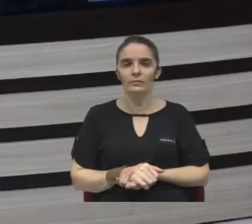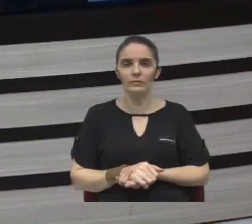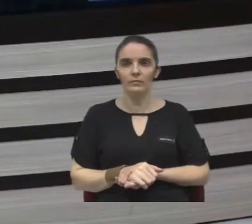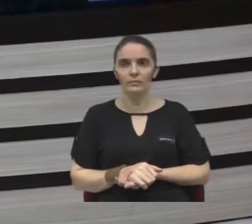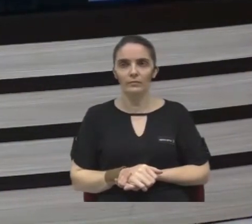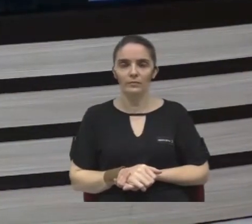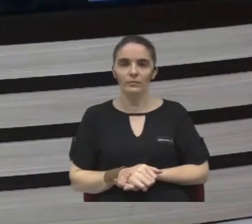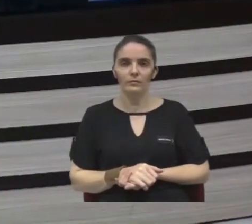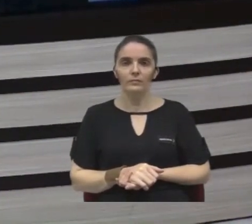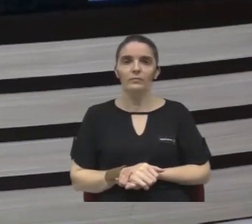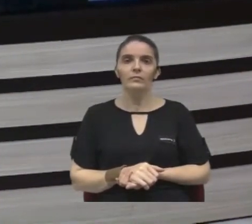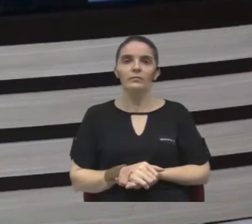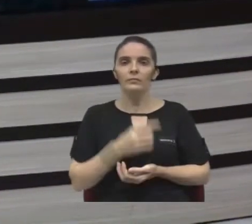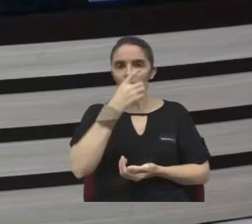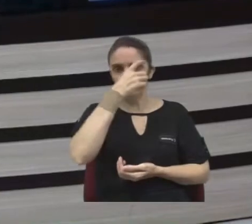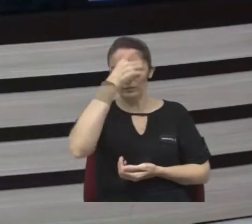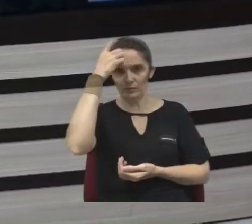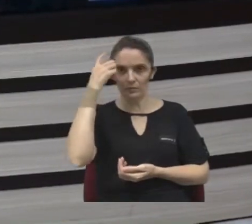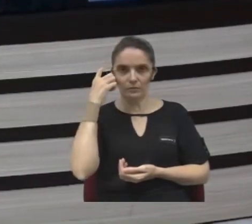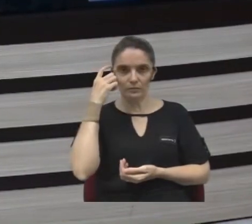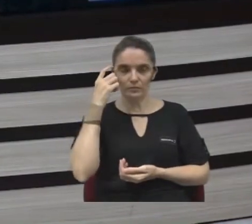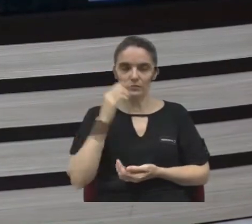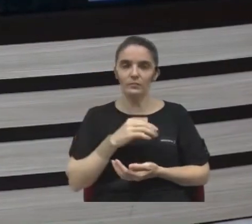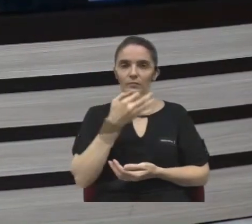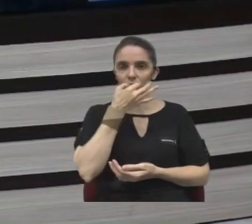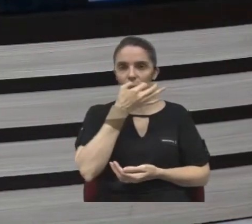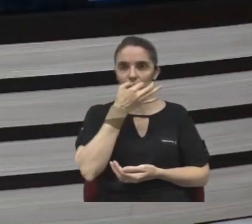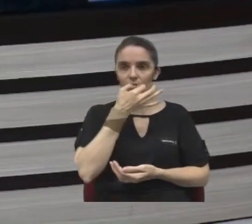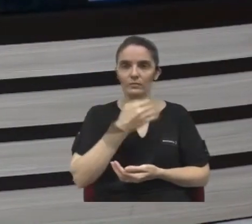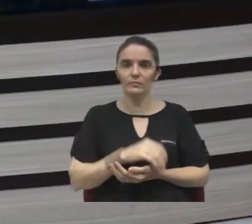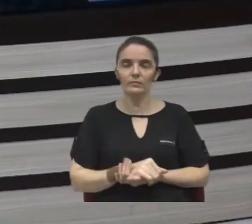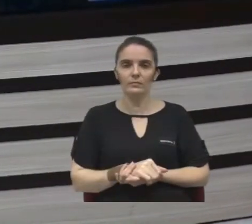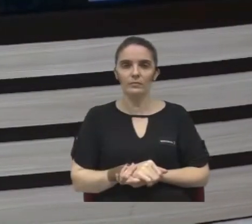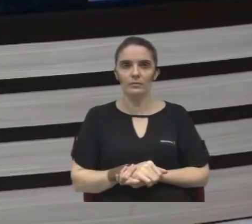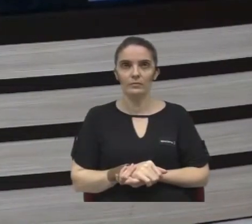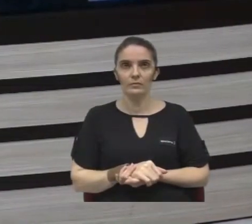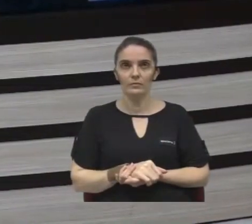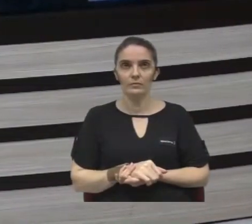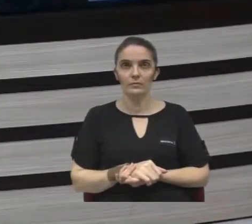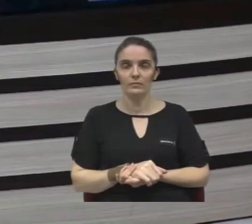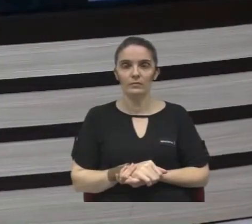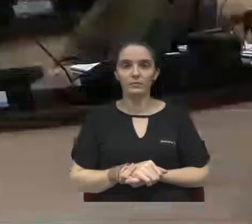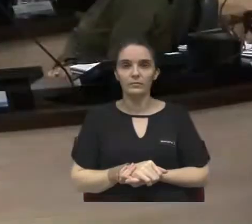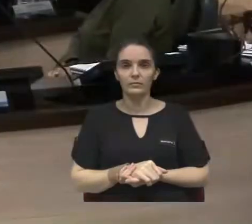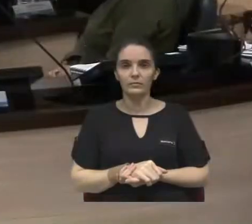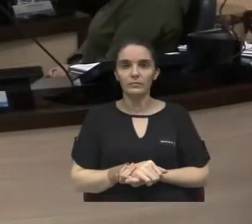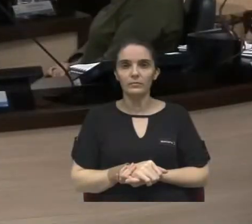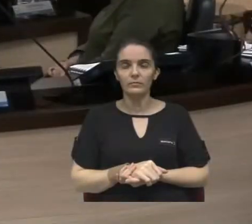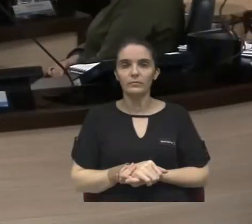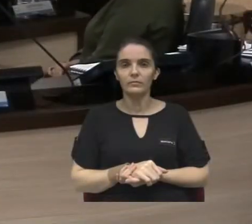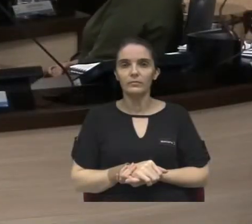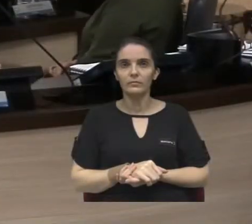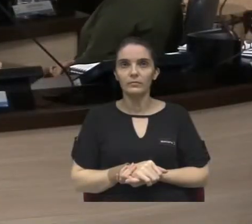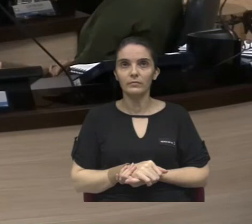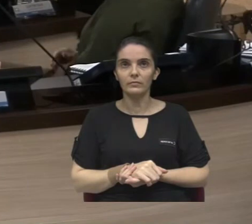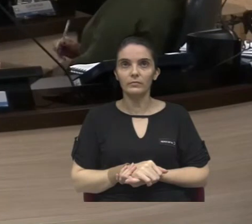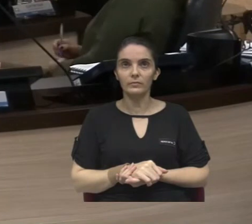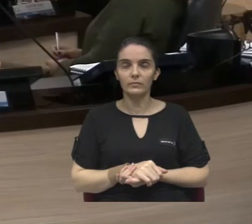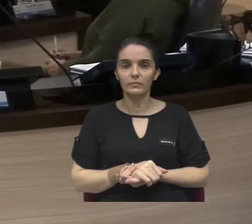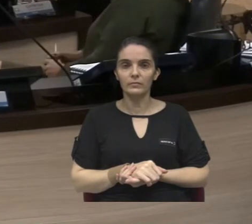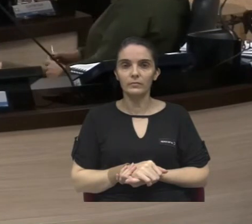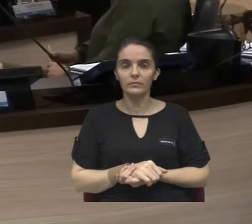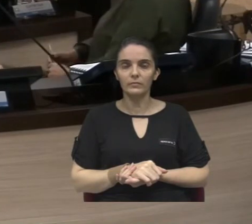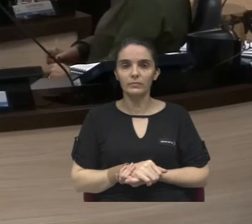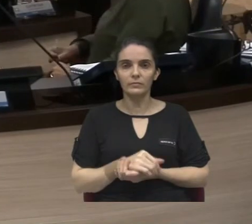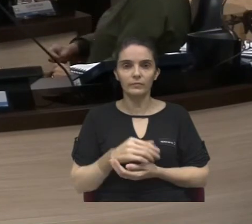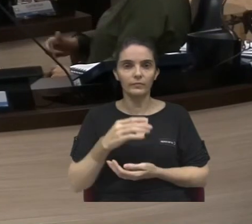Xavier. Uma parte, vereador. O vereador, pode utilizar. Vereadora Carol,